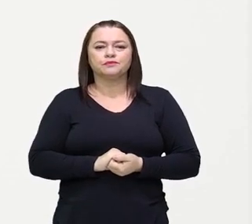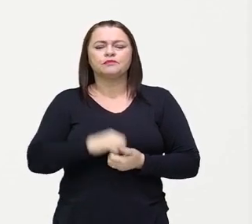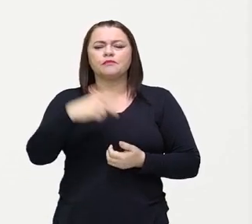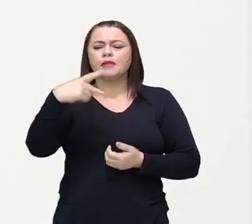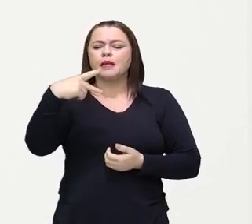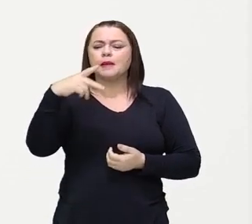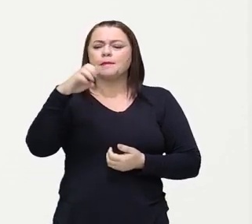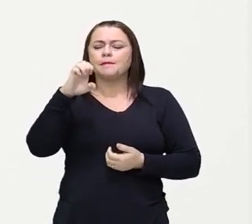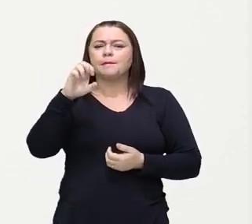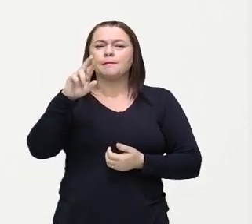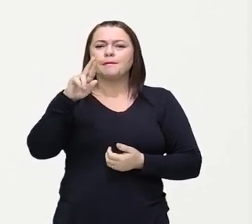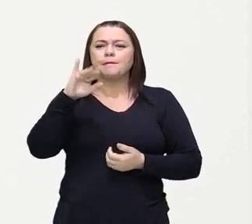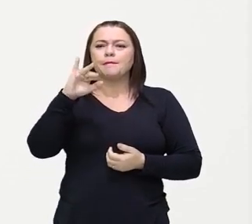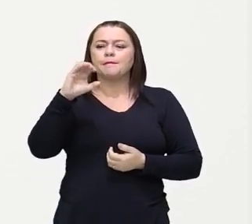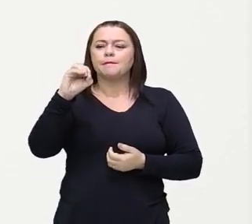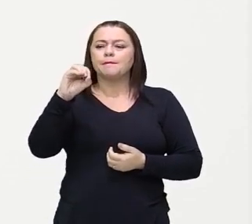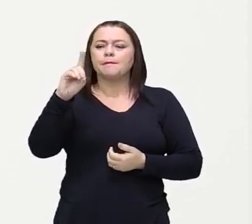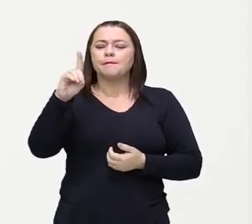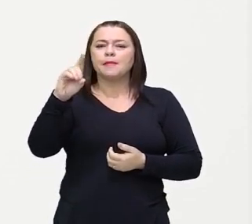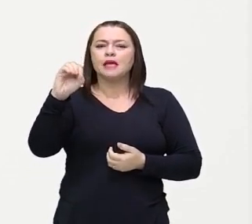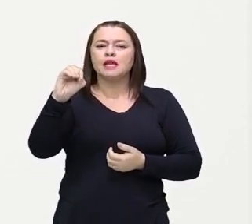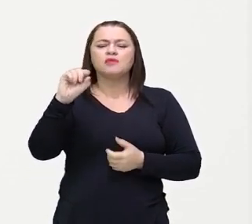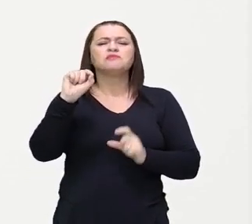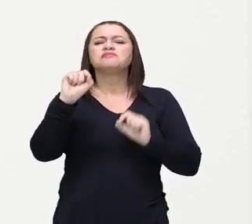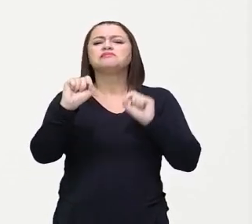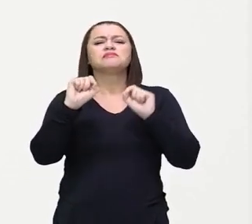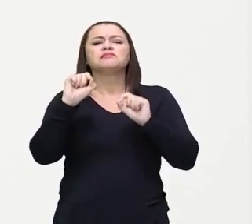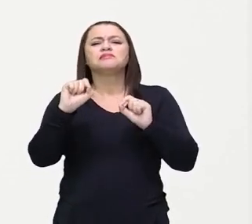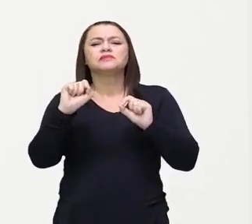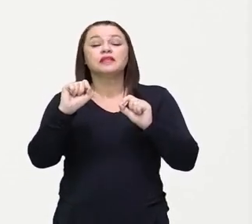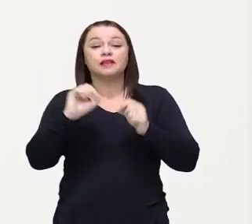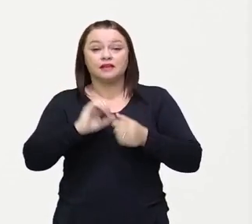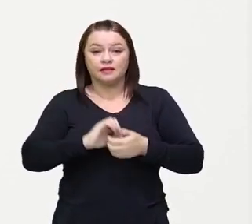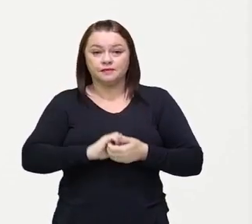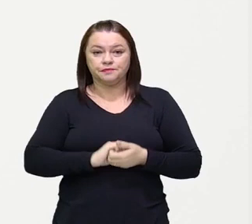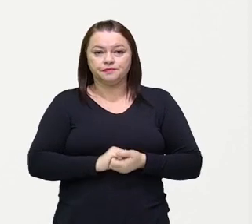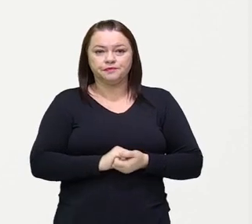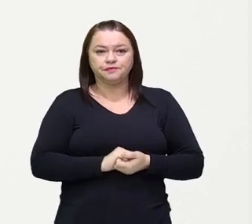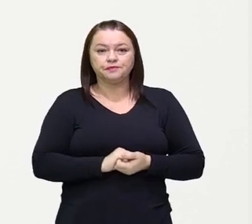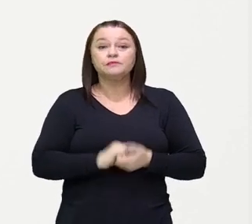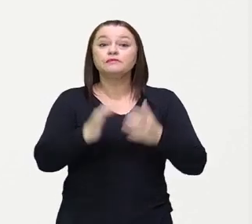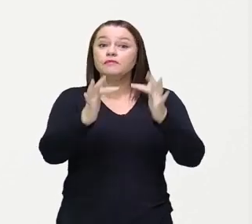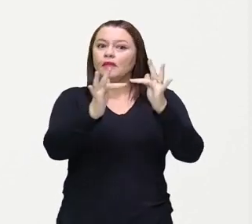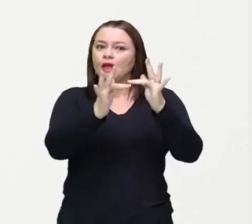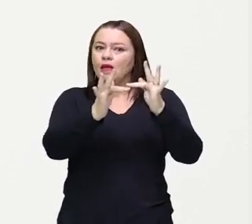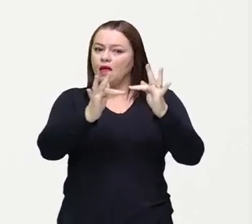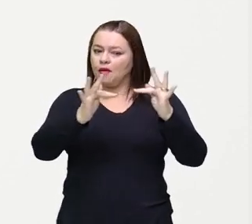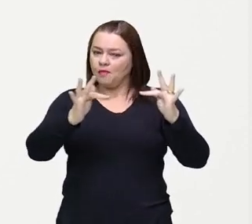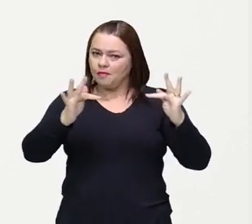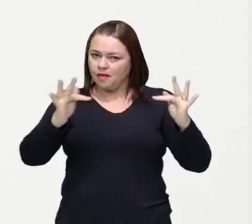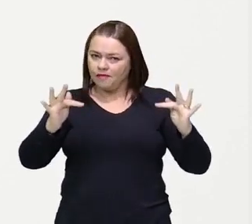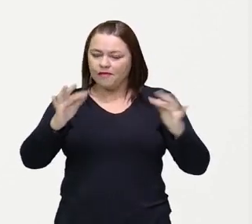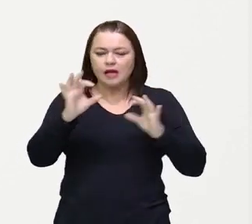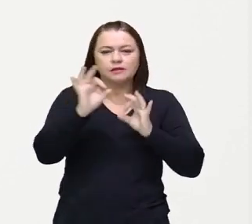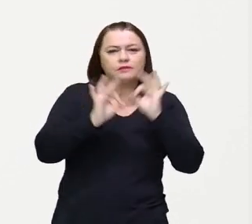Período. O que é um período? Período é a frase